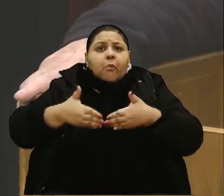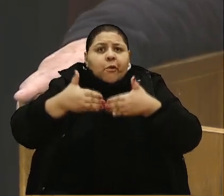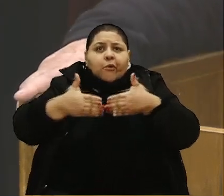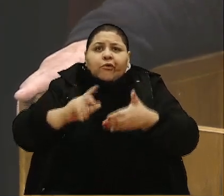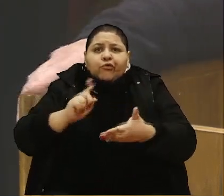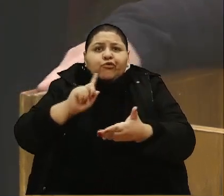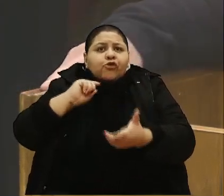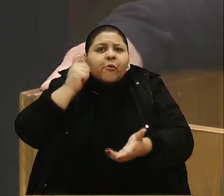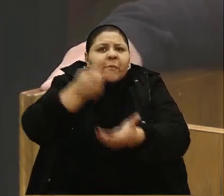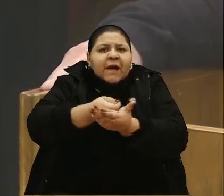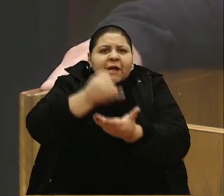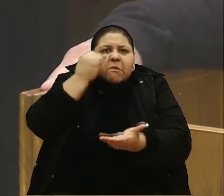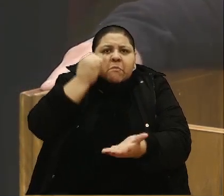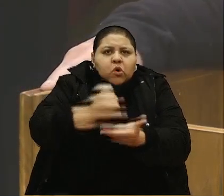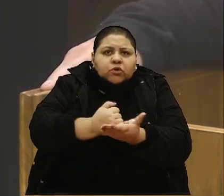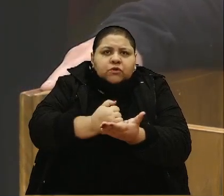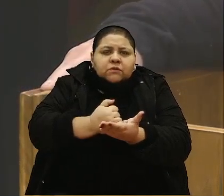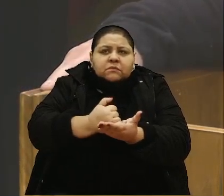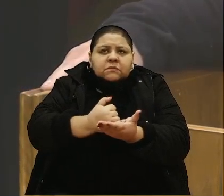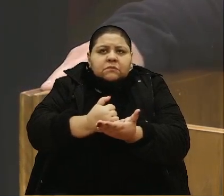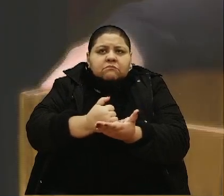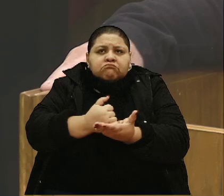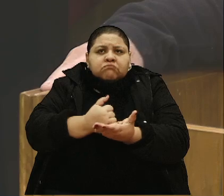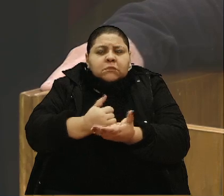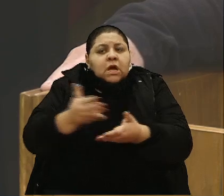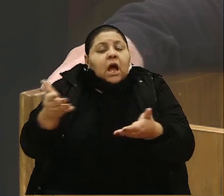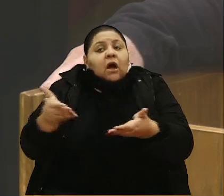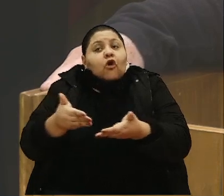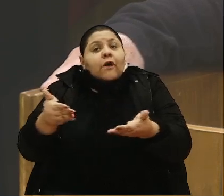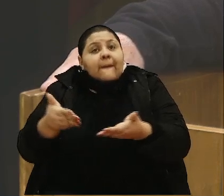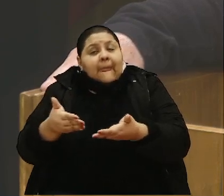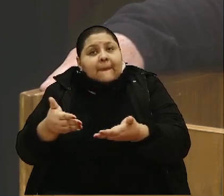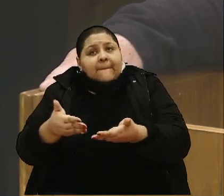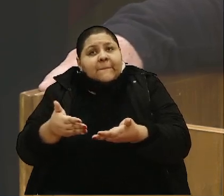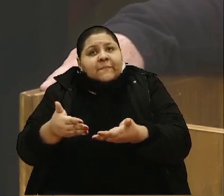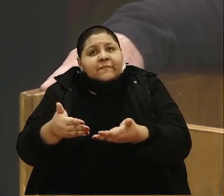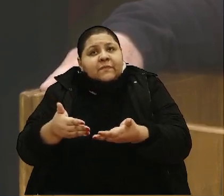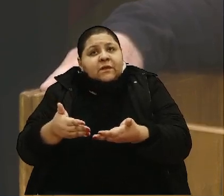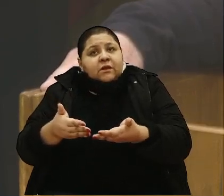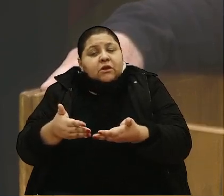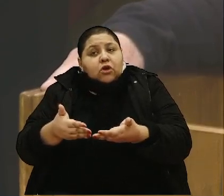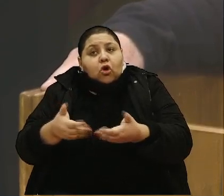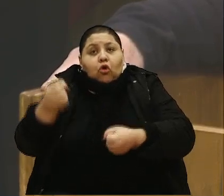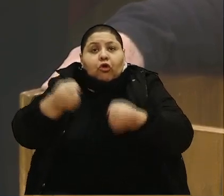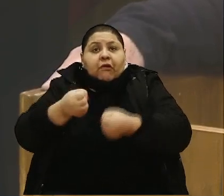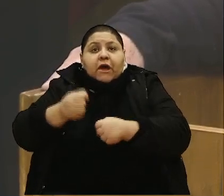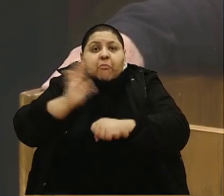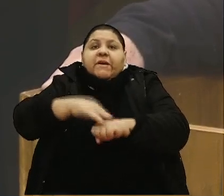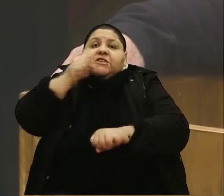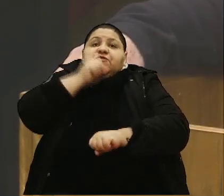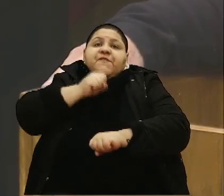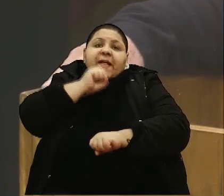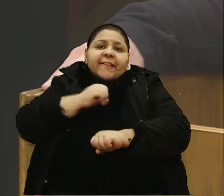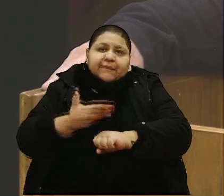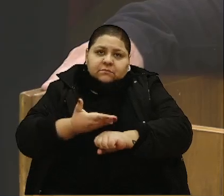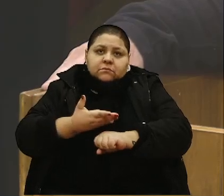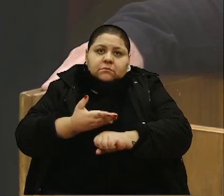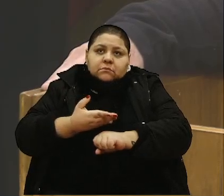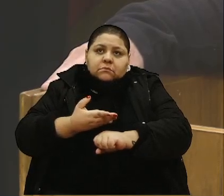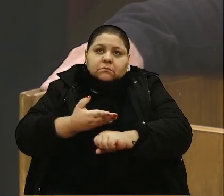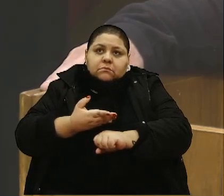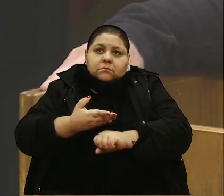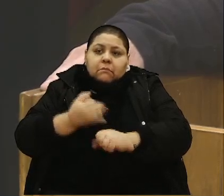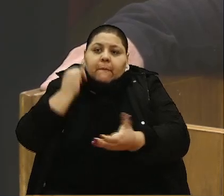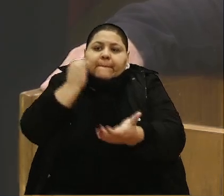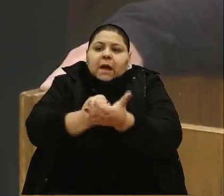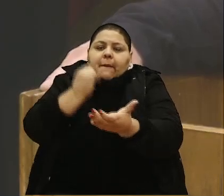paga imposto. Né? Agora, um chevetezinho, tá? Direto. Ah,